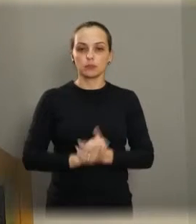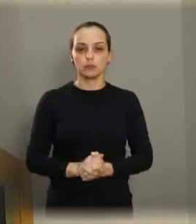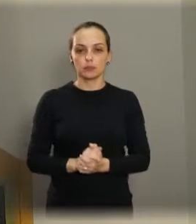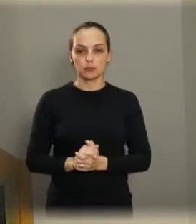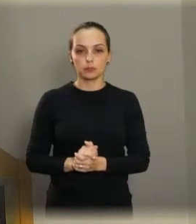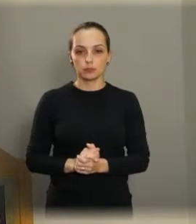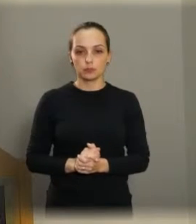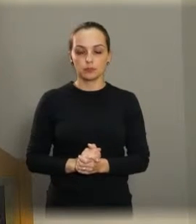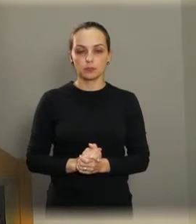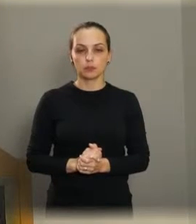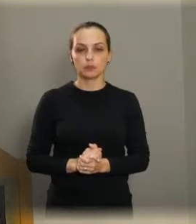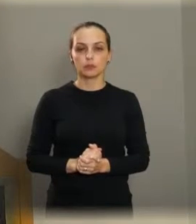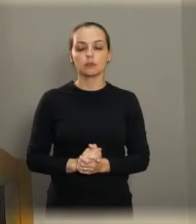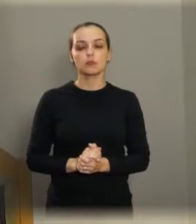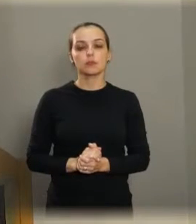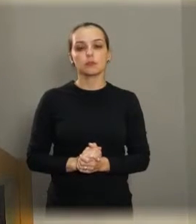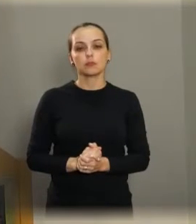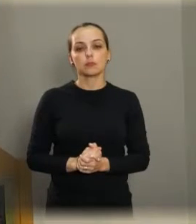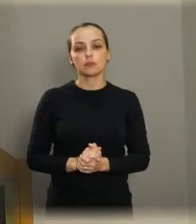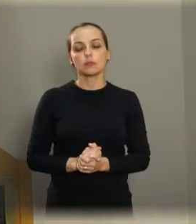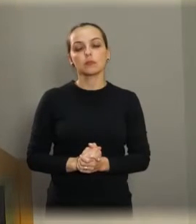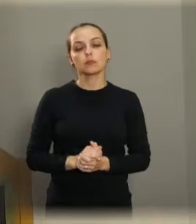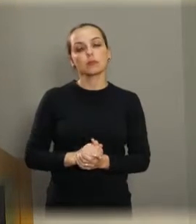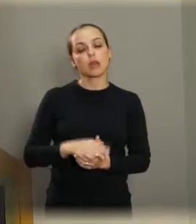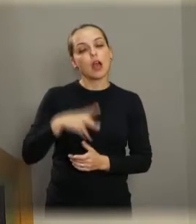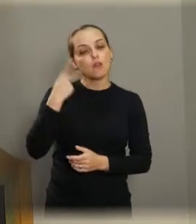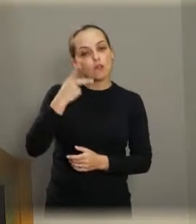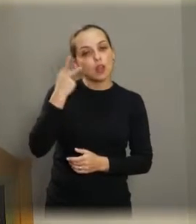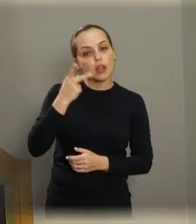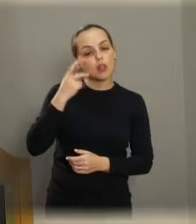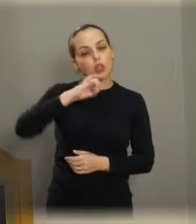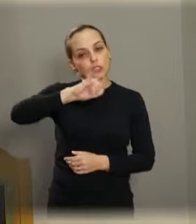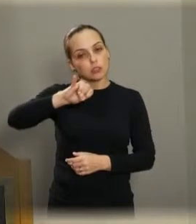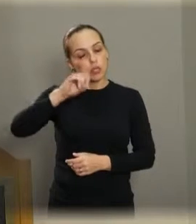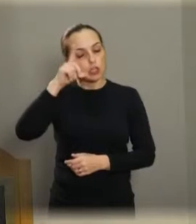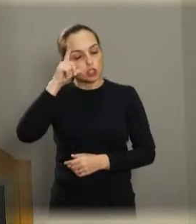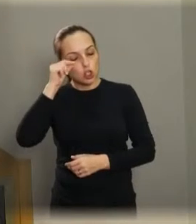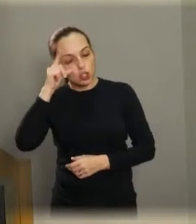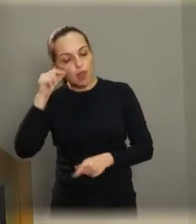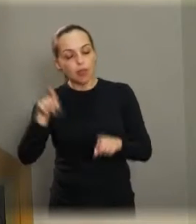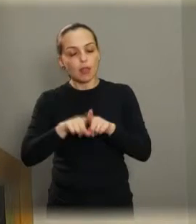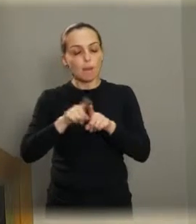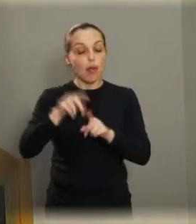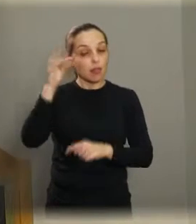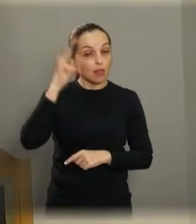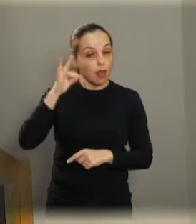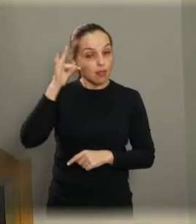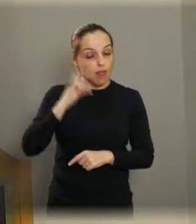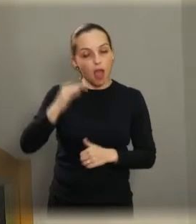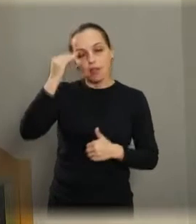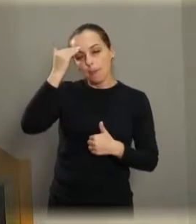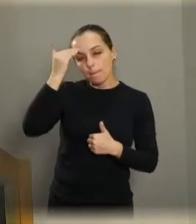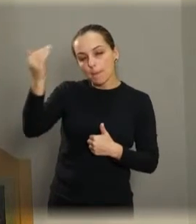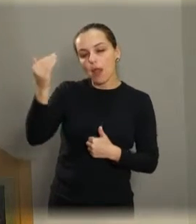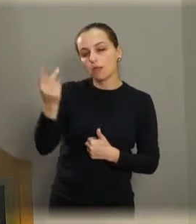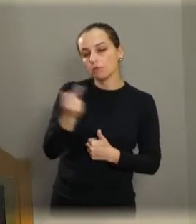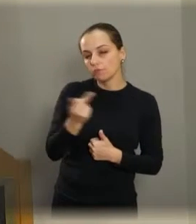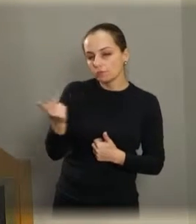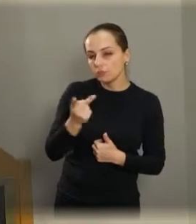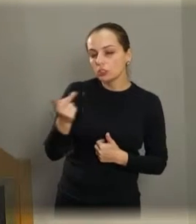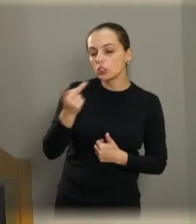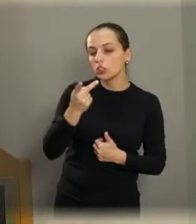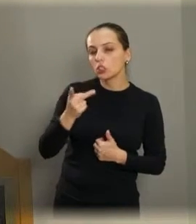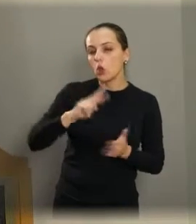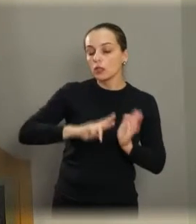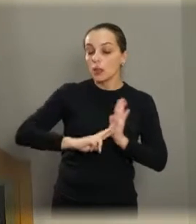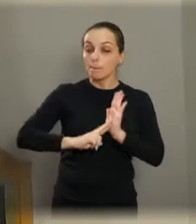saudação especial as nossas duas vereadora Juliana damus e Tainara Faria vocês aqui representam as